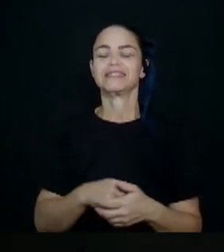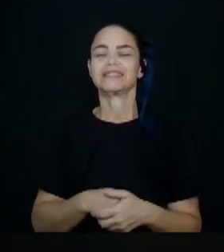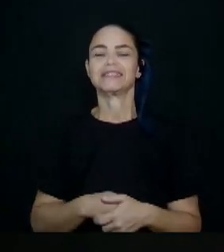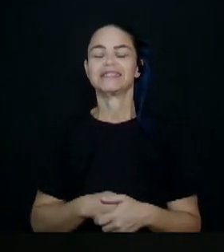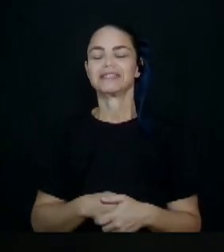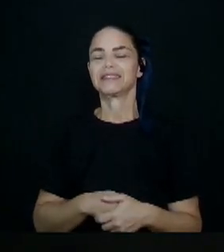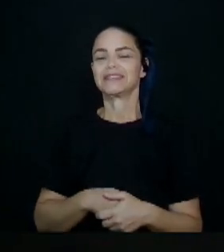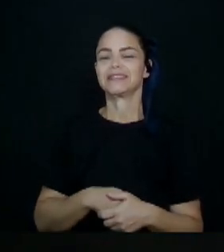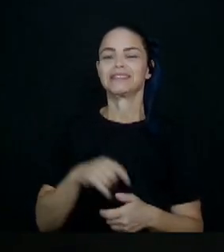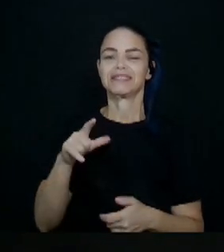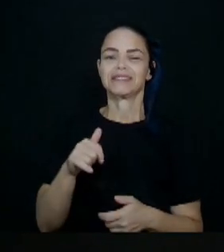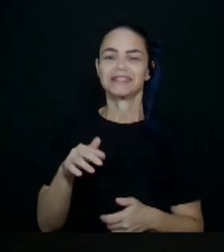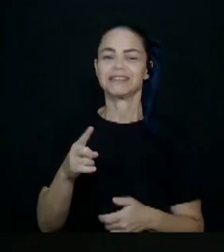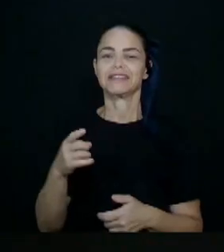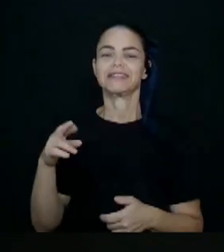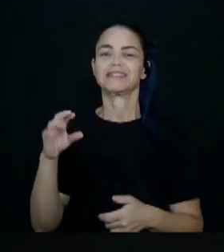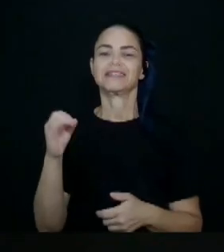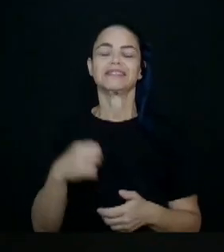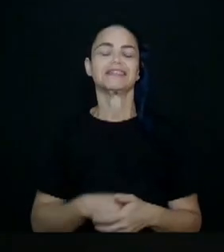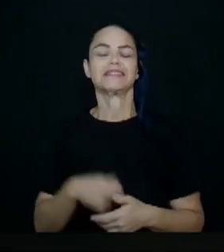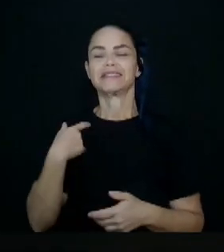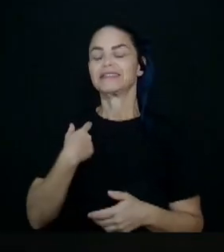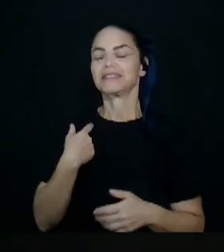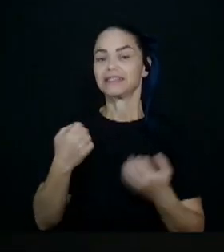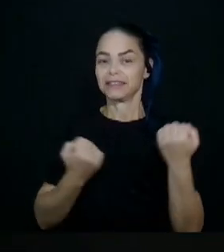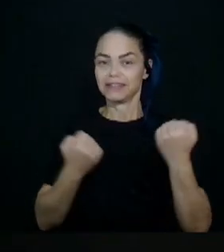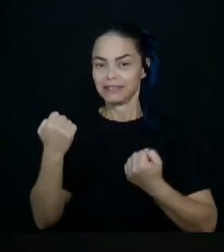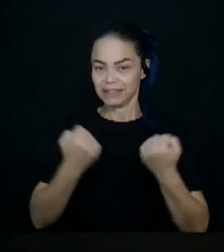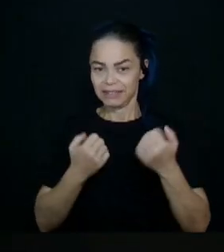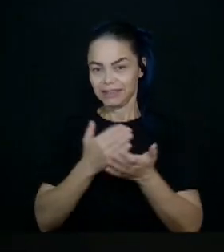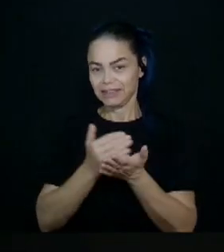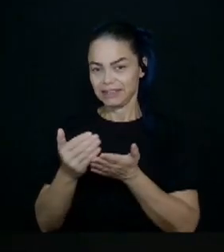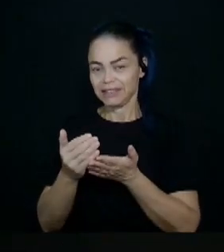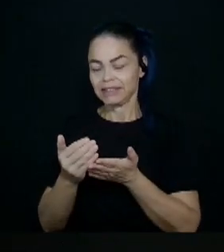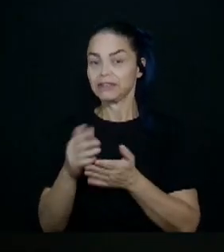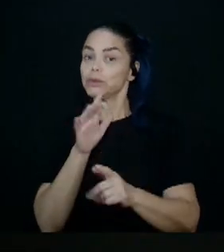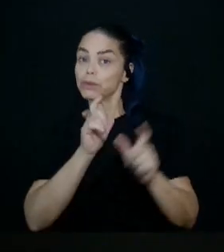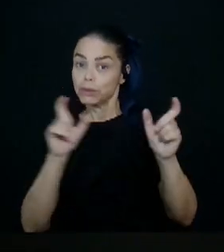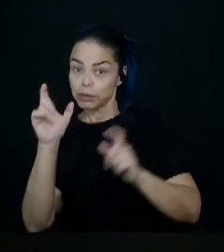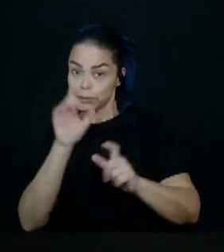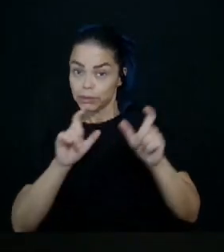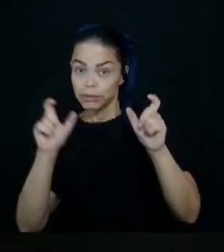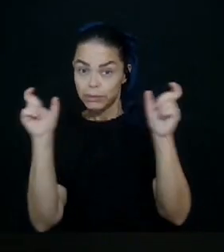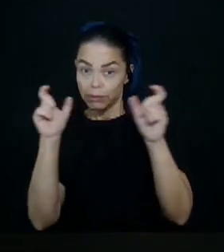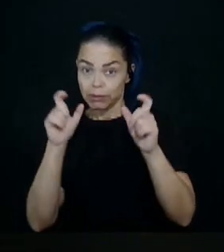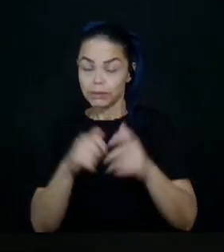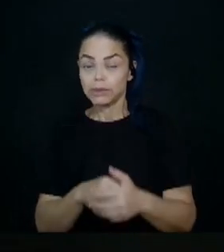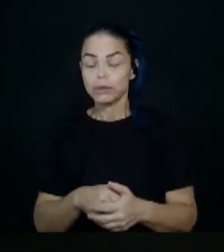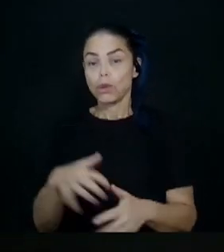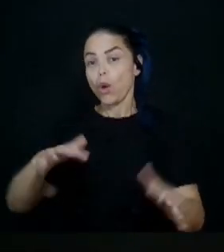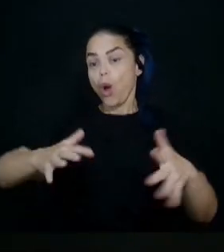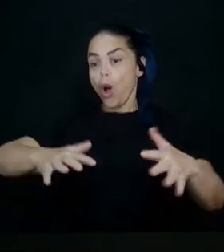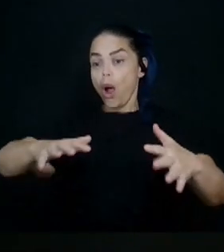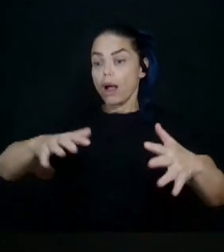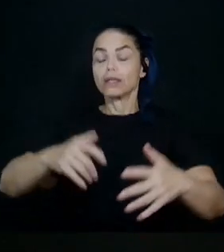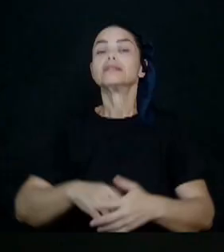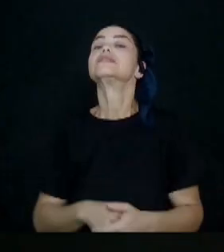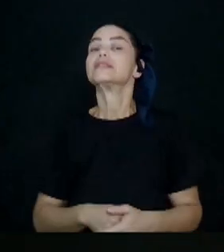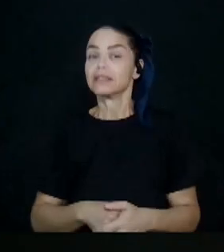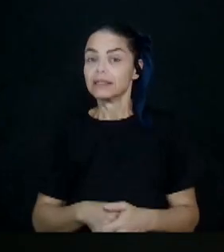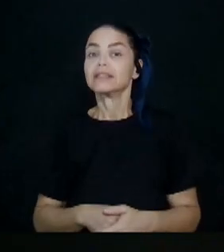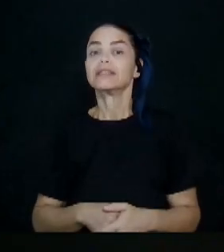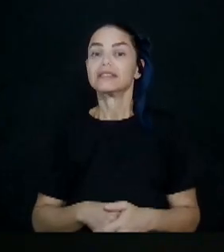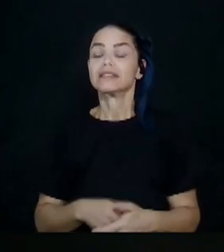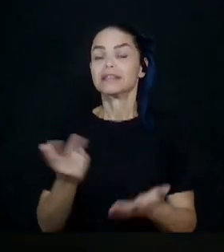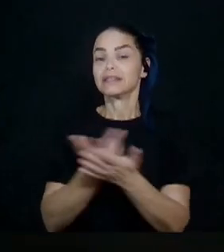Costa, do Parque Prado. Motoristas iniciantes tendem a ser mais cautelosos ou acabam ficando mais nervosos e propensos a erros